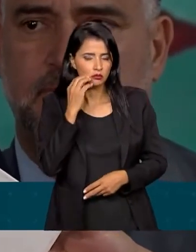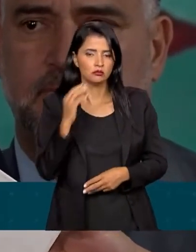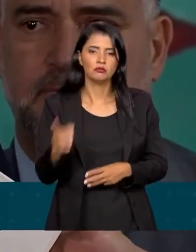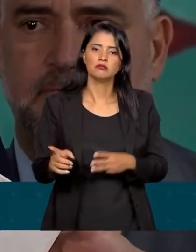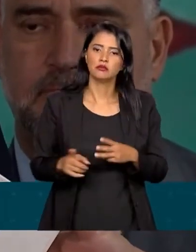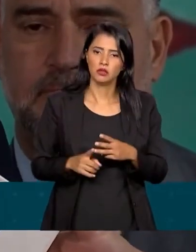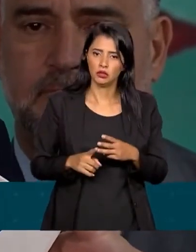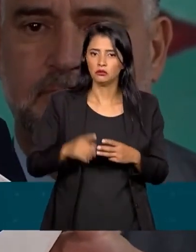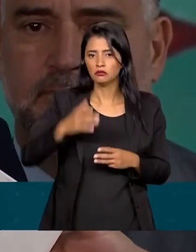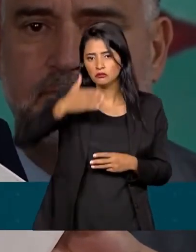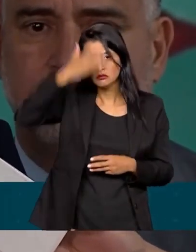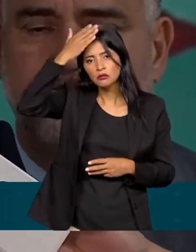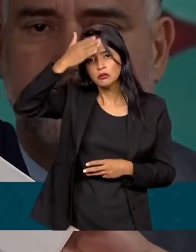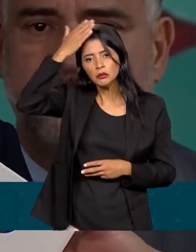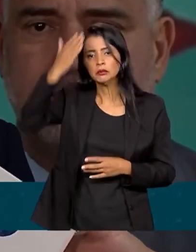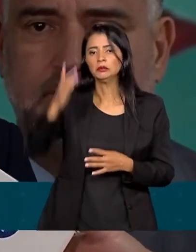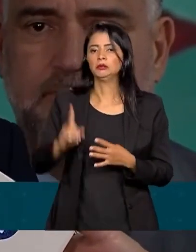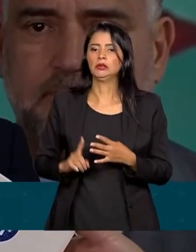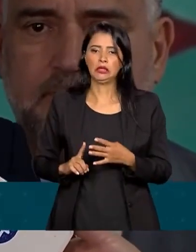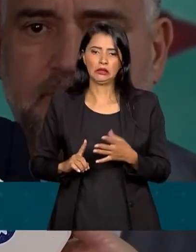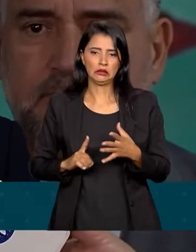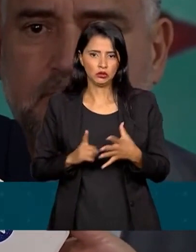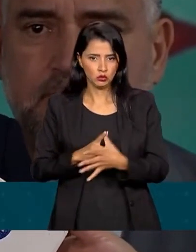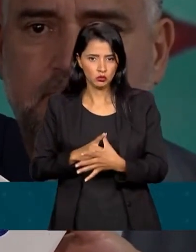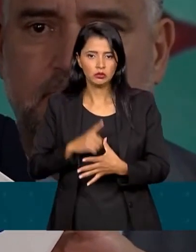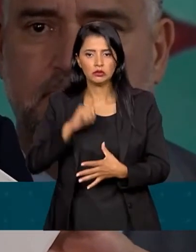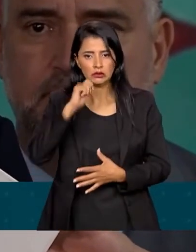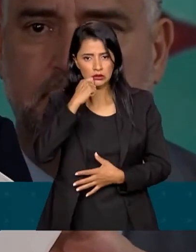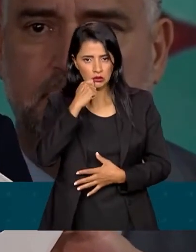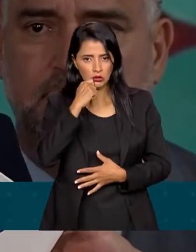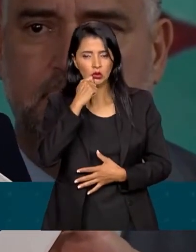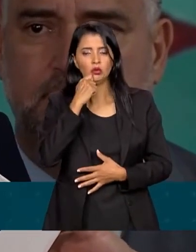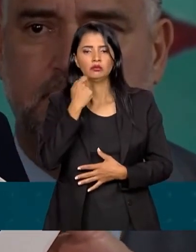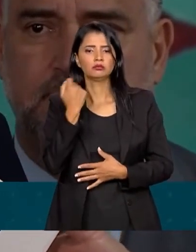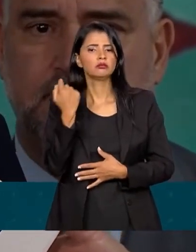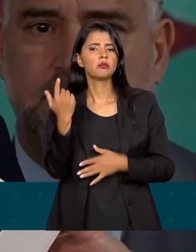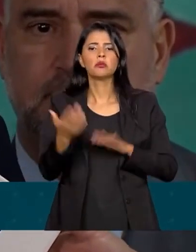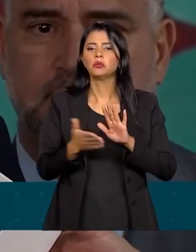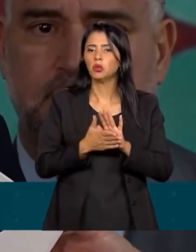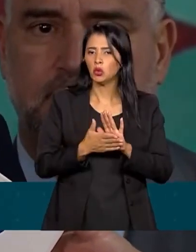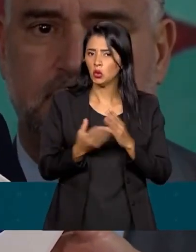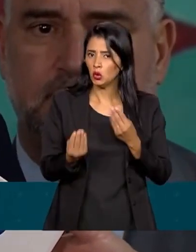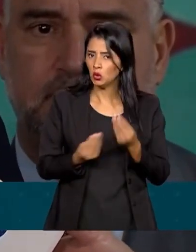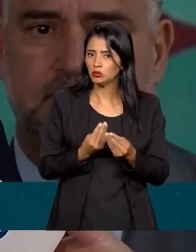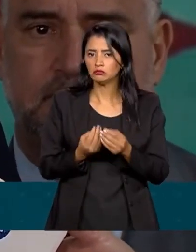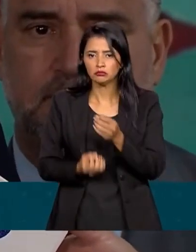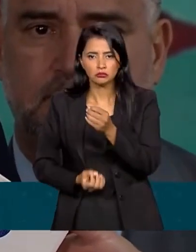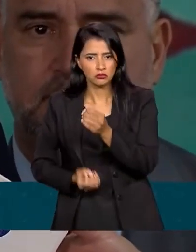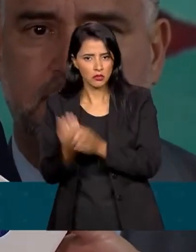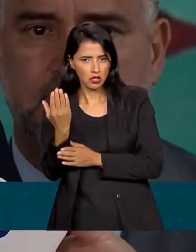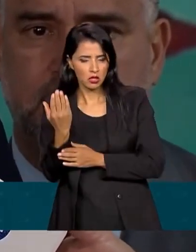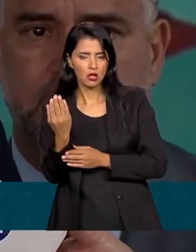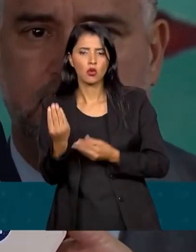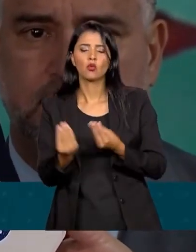ministro Márcio, o ministro Silvio, com a proposta de construir